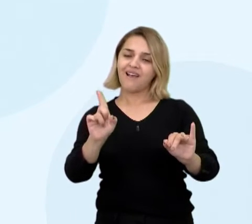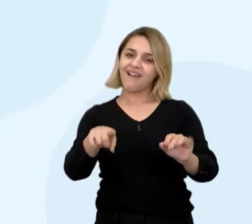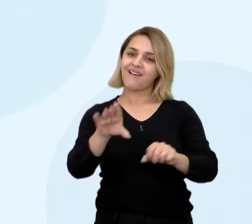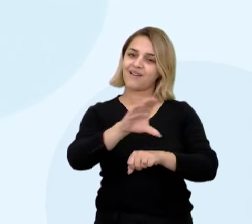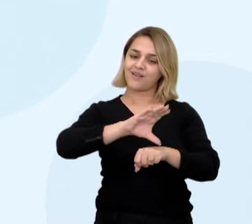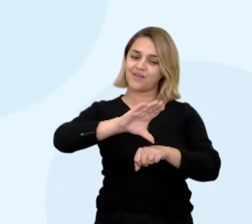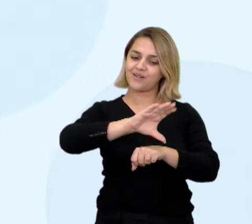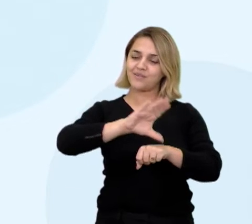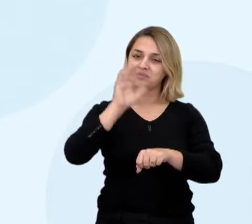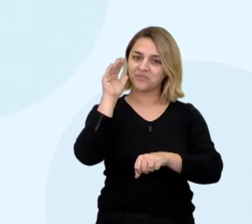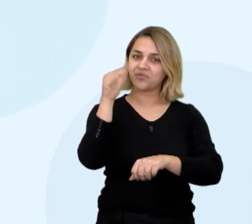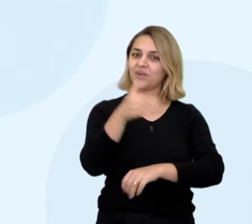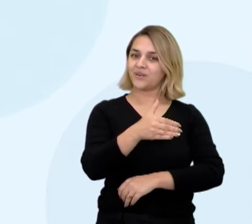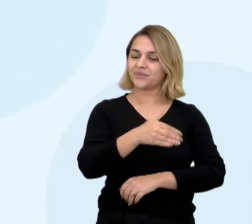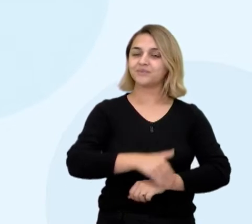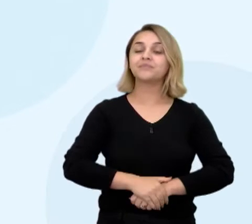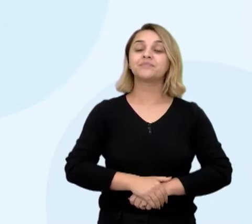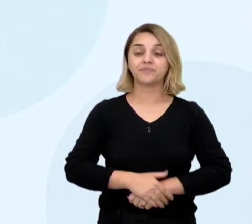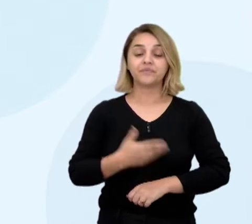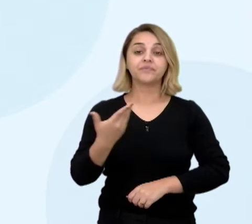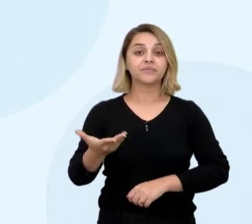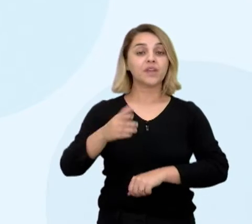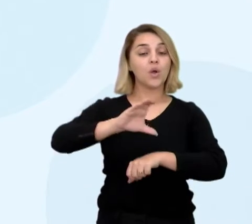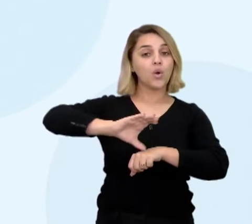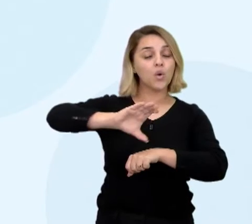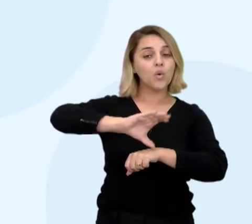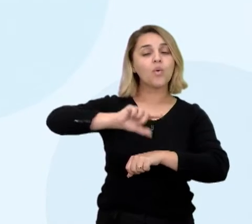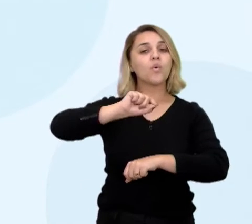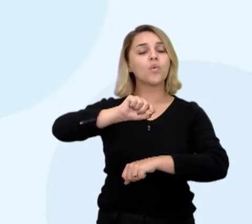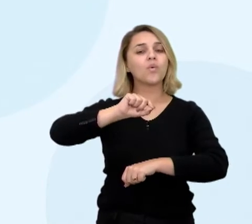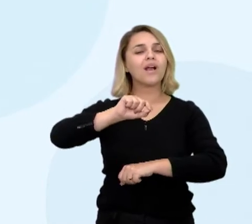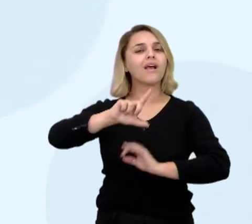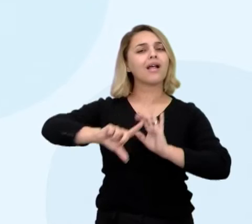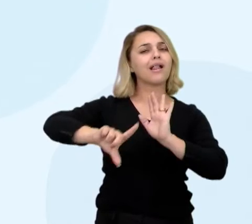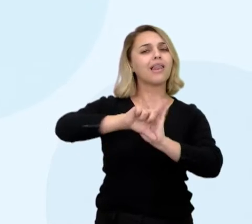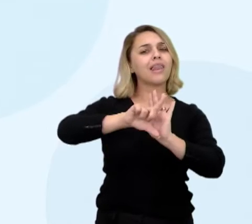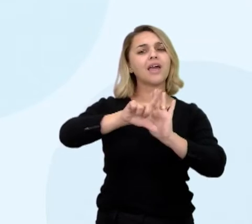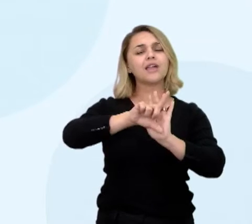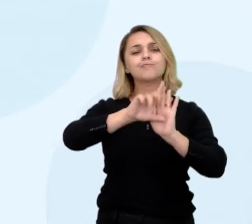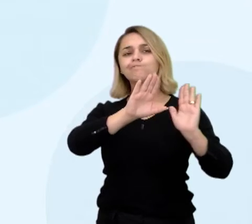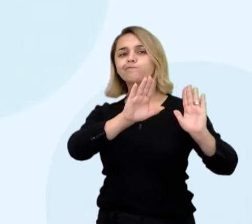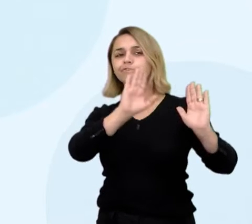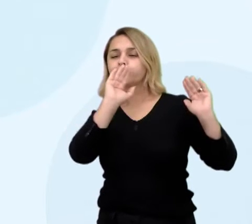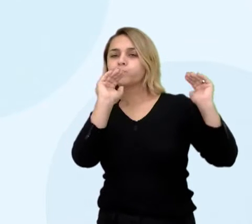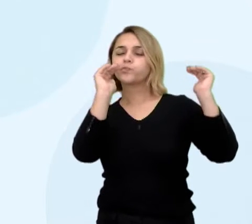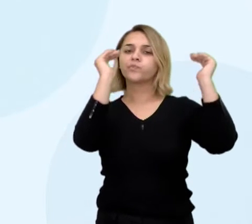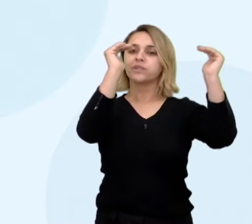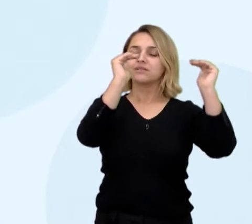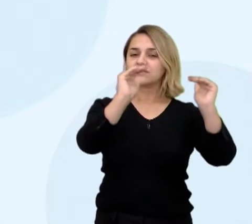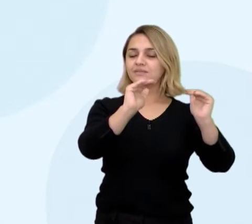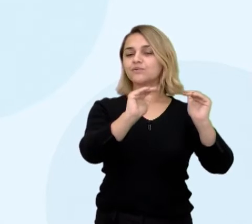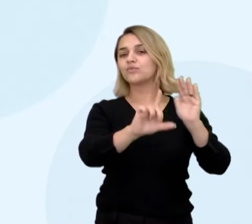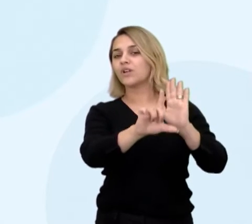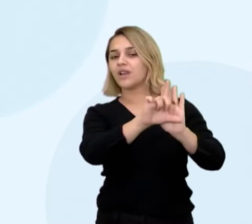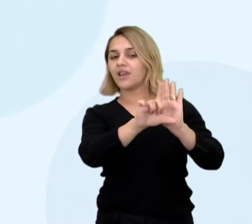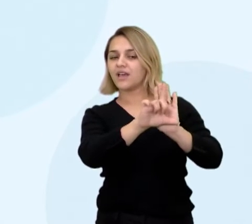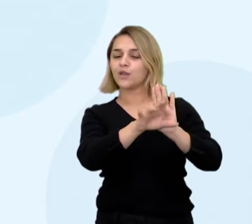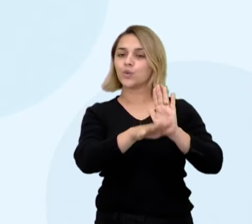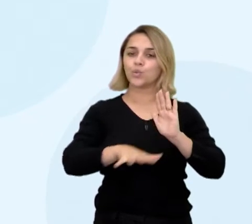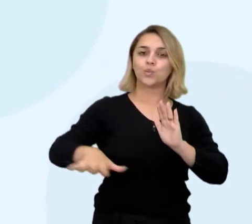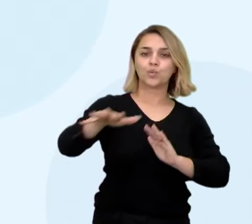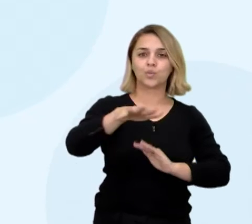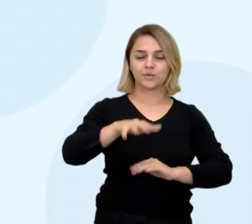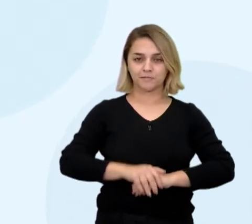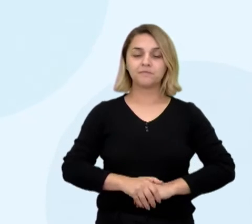Constituição. Portanto, a Constituição é uma espécie de lei de todas as leis, né? A